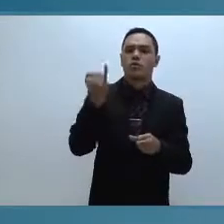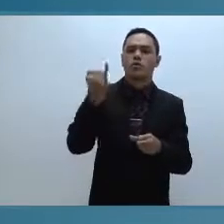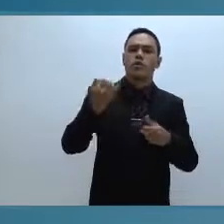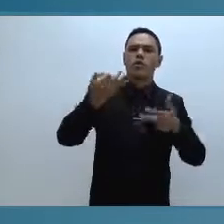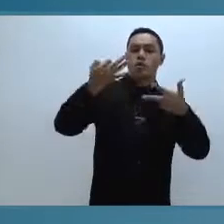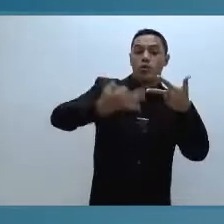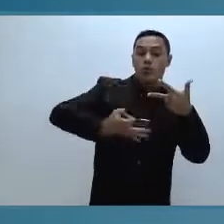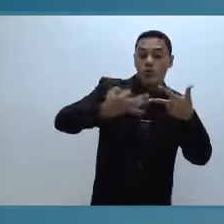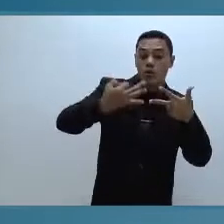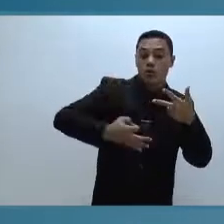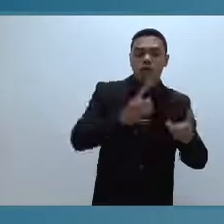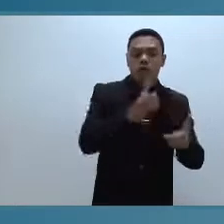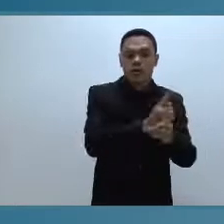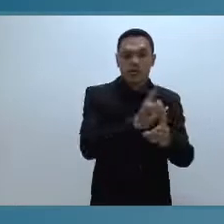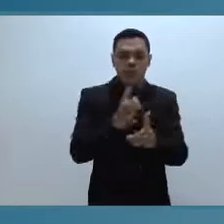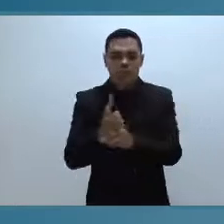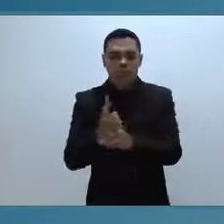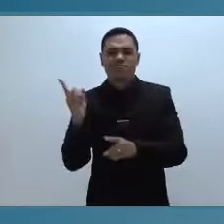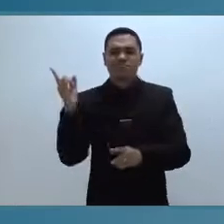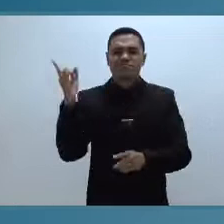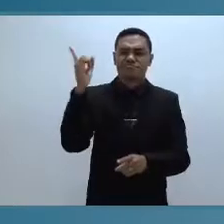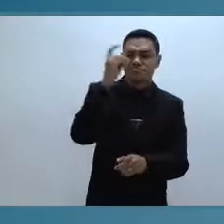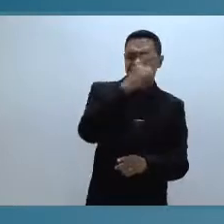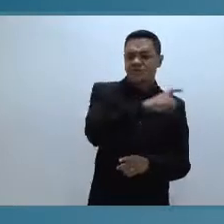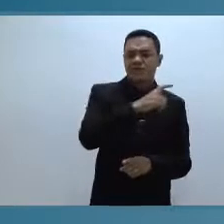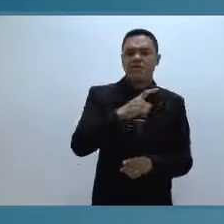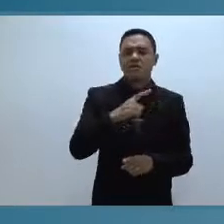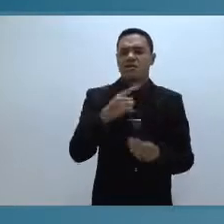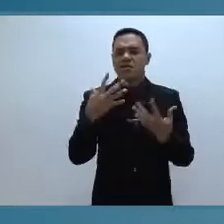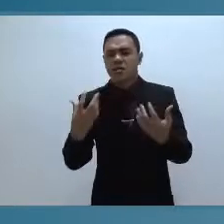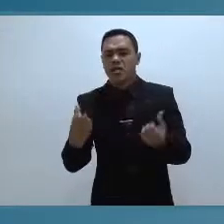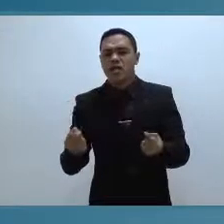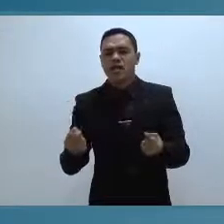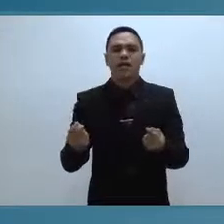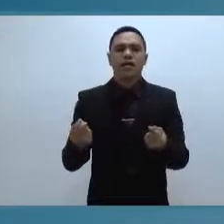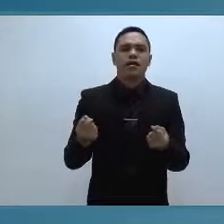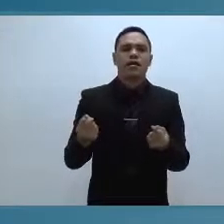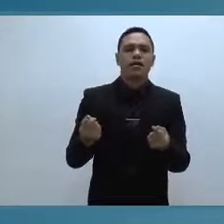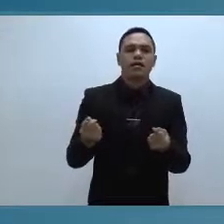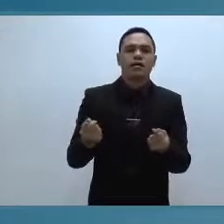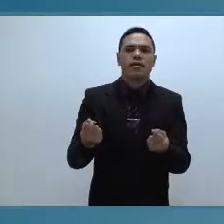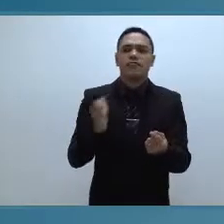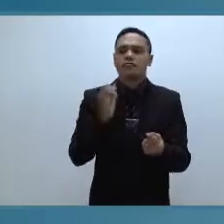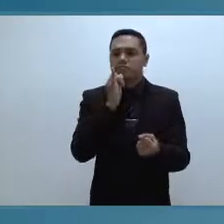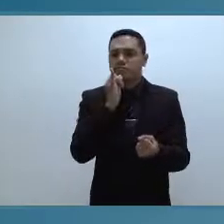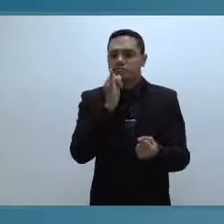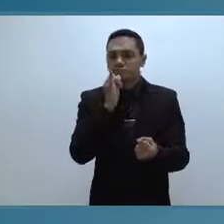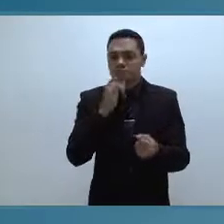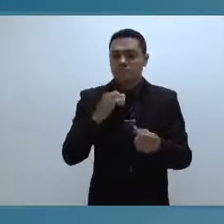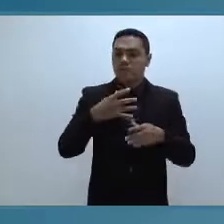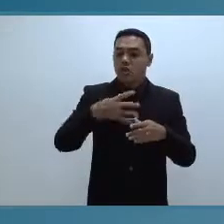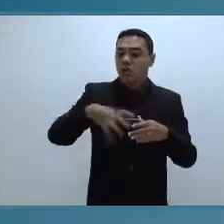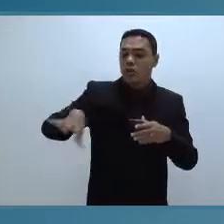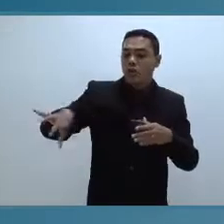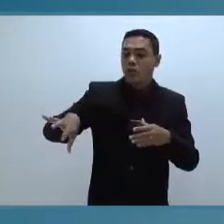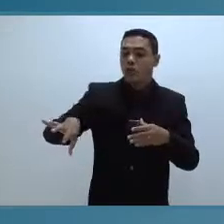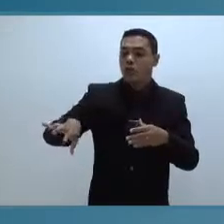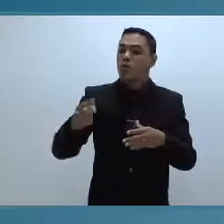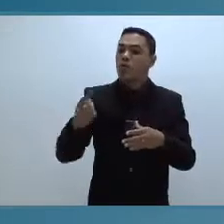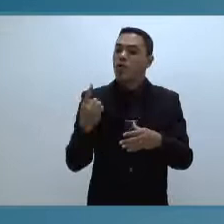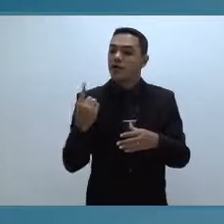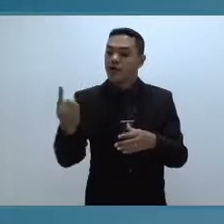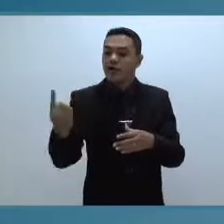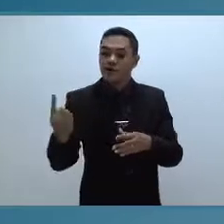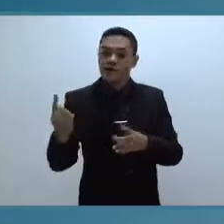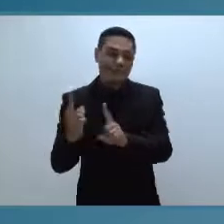encontraria grande dificuldade em aceitar que o titular da comarca lá não decidisse. É que